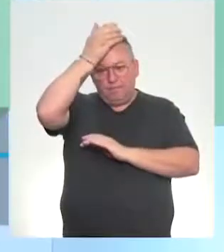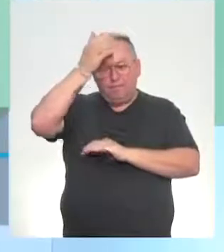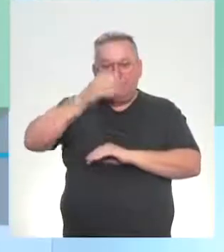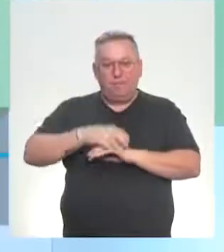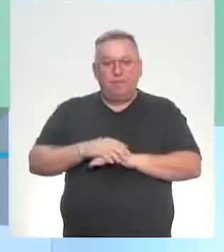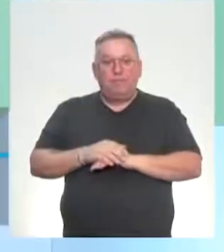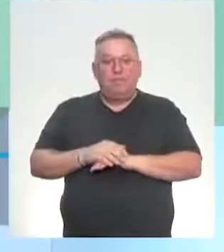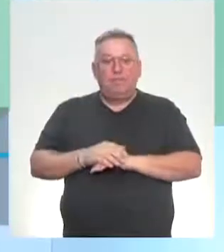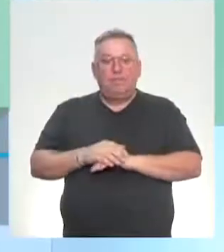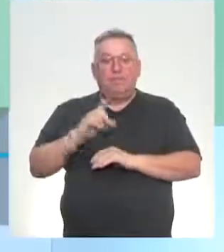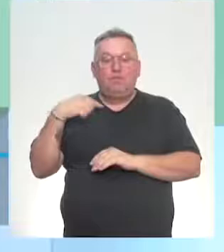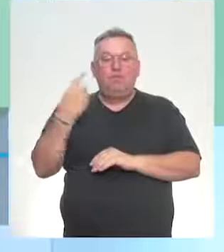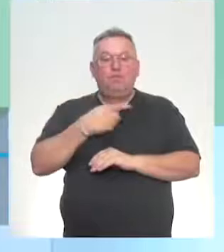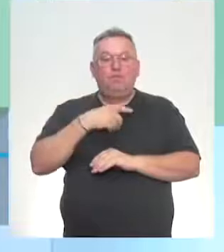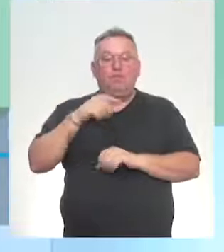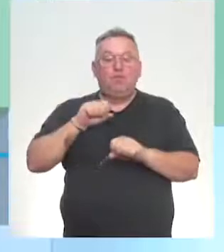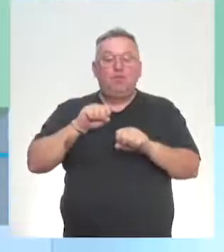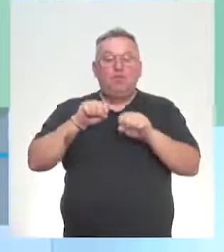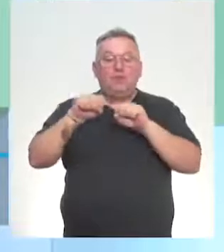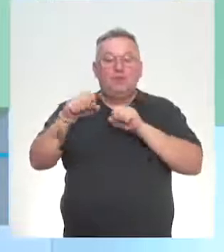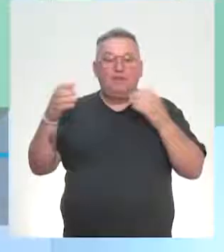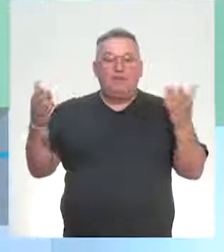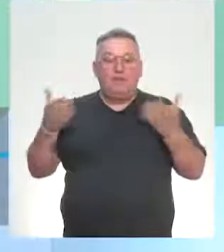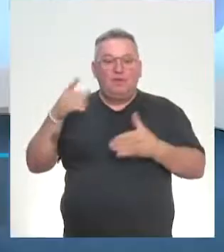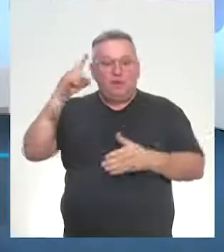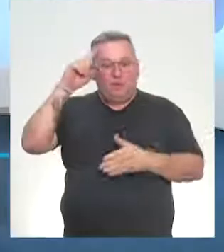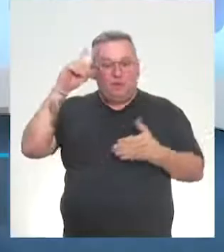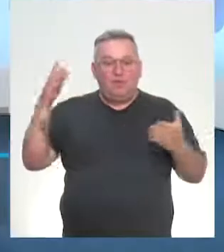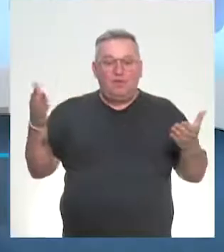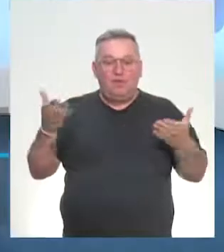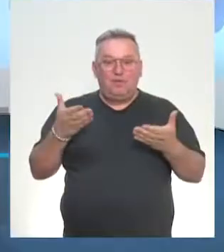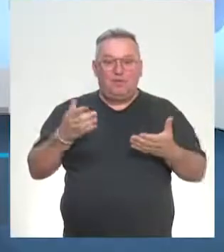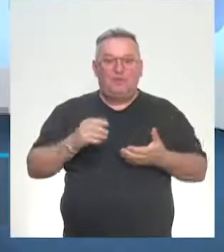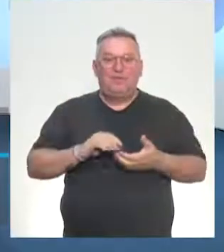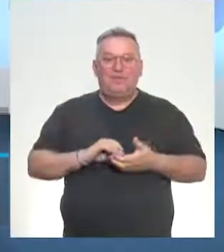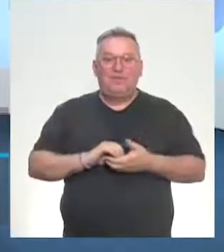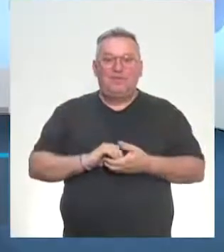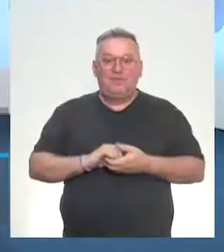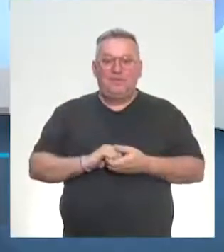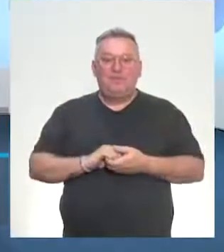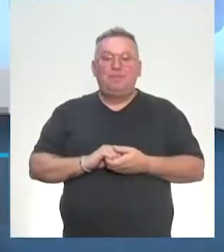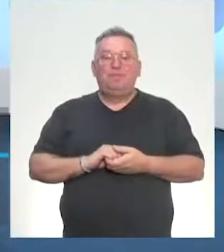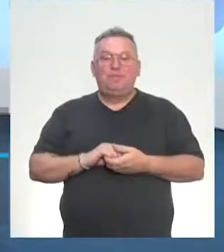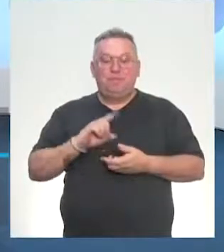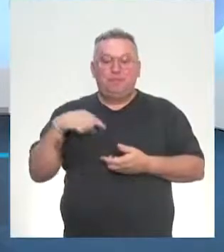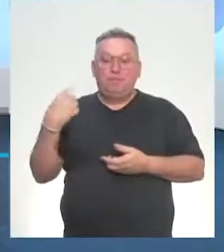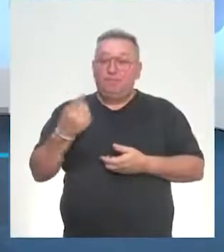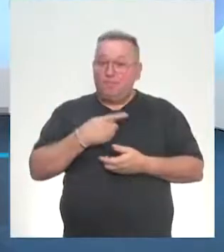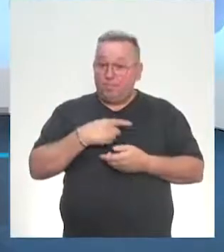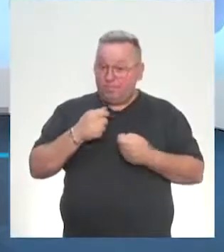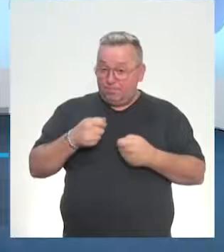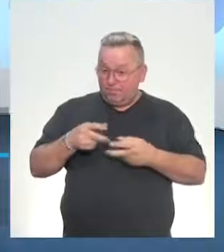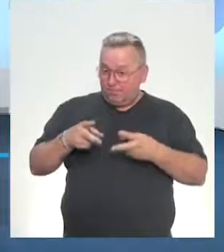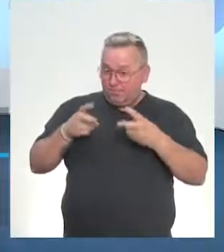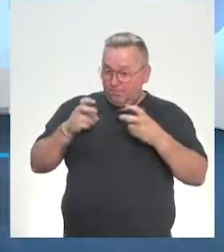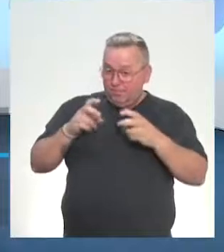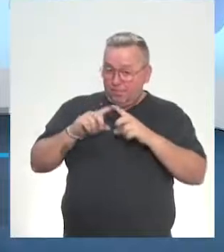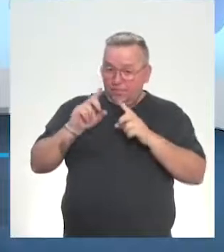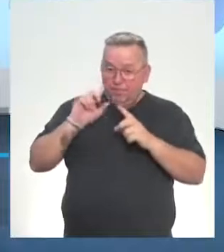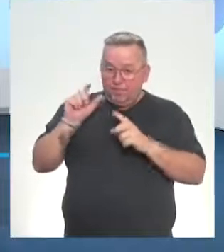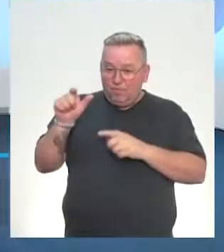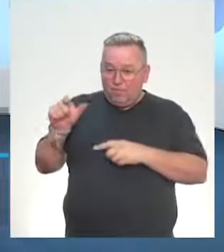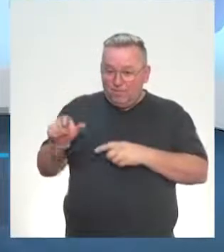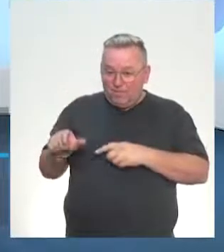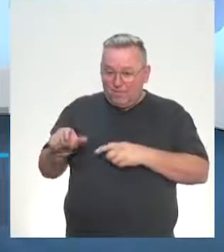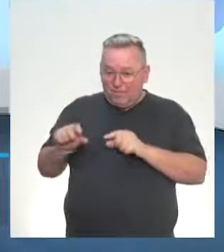eles estão vendo aqui, ó, os nossos heróis nos atuais momentos, né, no atual momento. Ótimo. Então, nós podemos até perceber, né, que no cantinho ali tem,